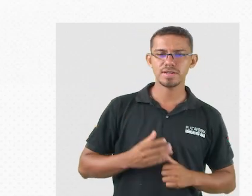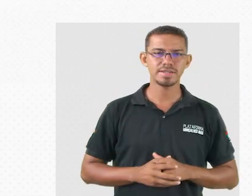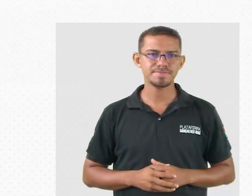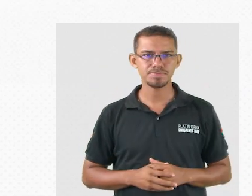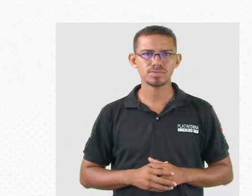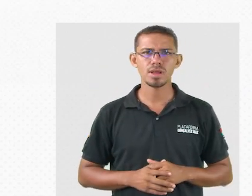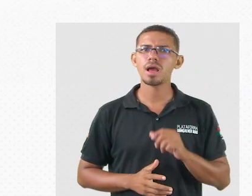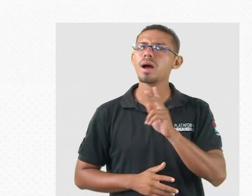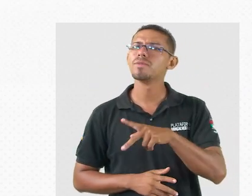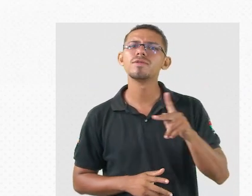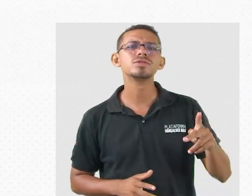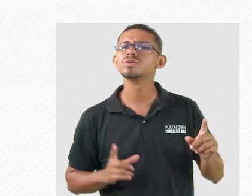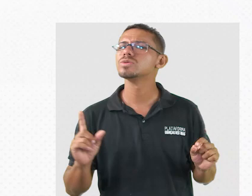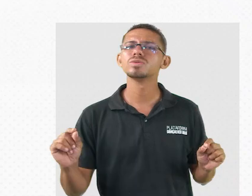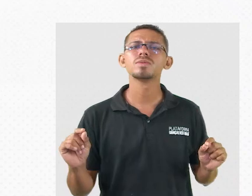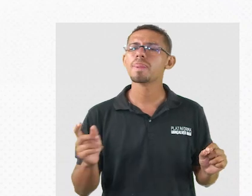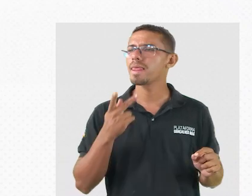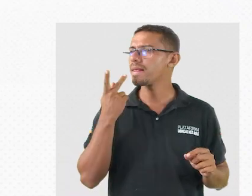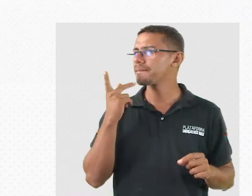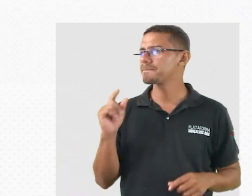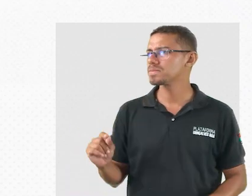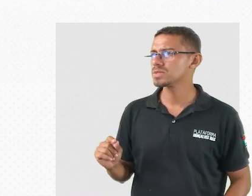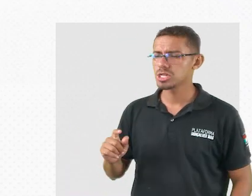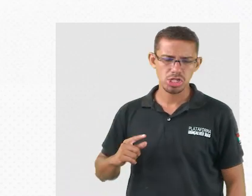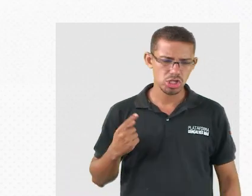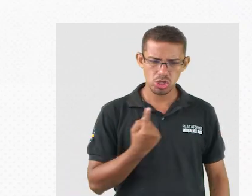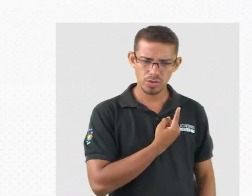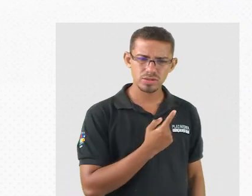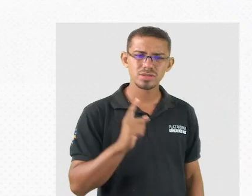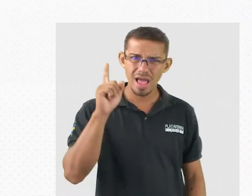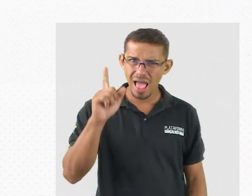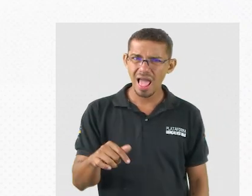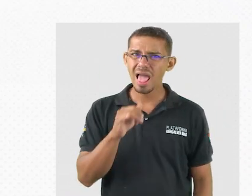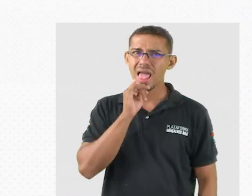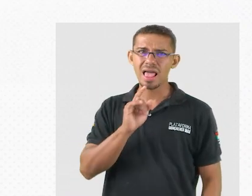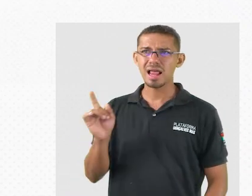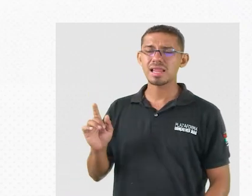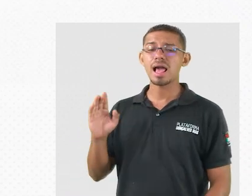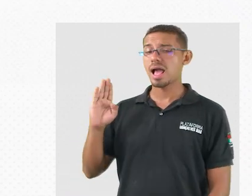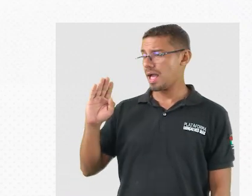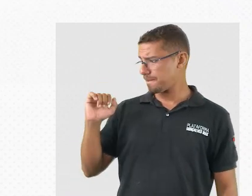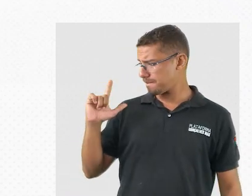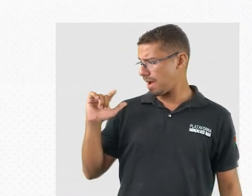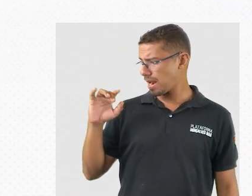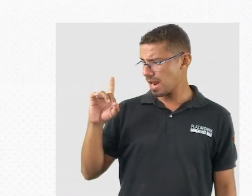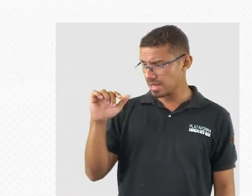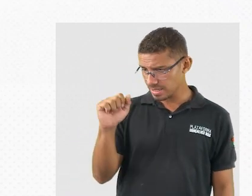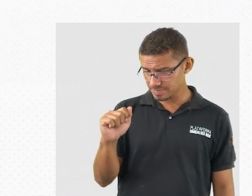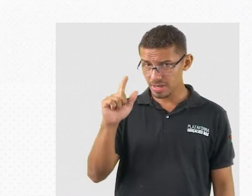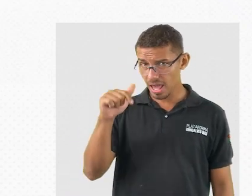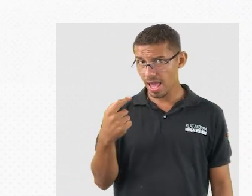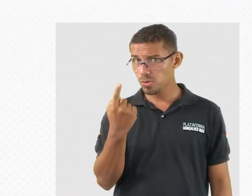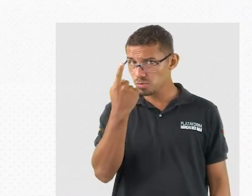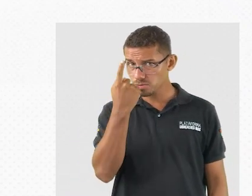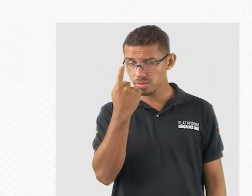Então, professor, então quer dizer que nós podemos dizer que a balaiada, ela é